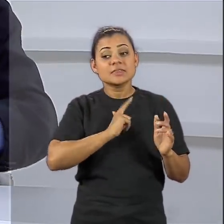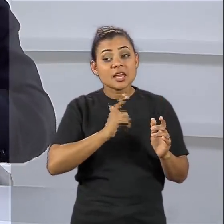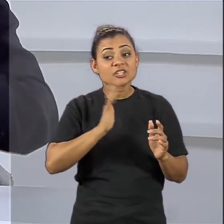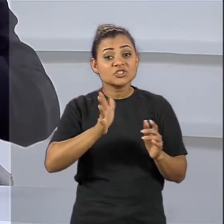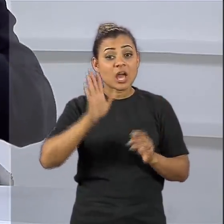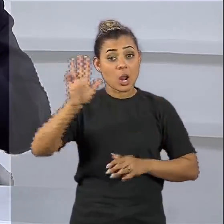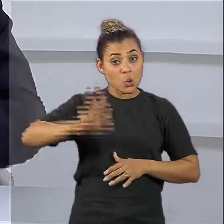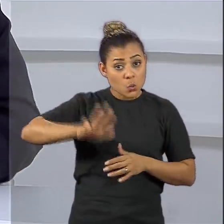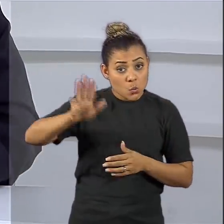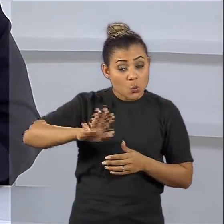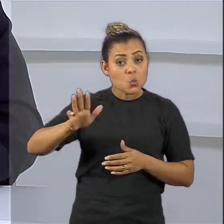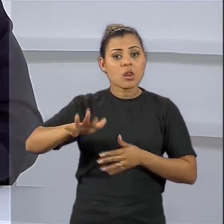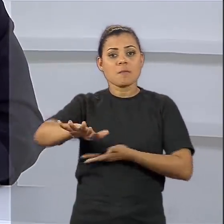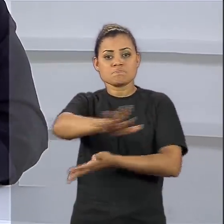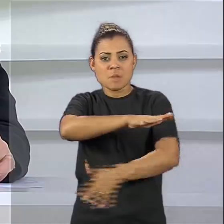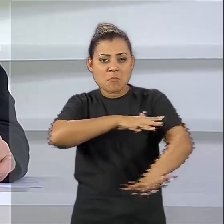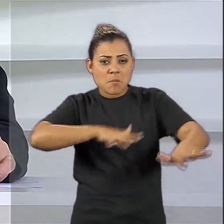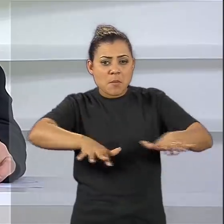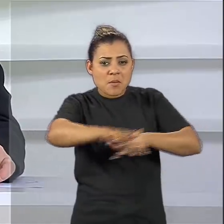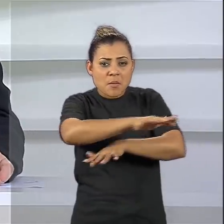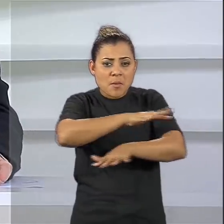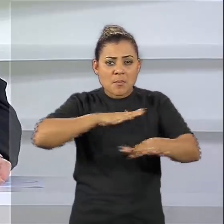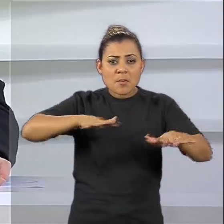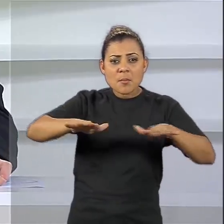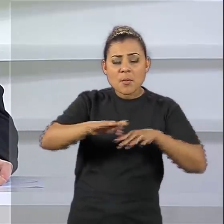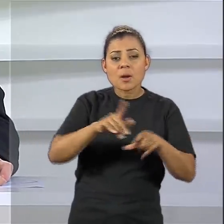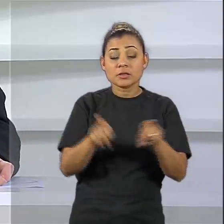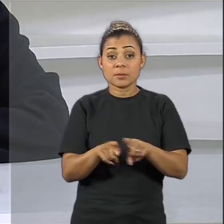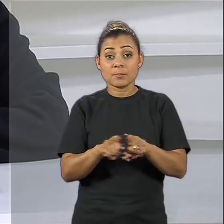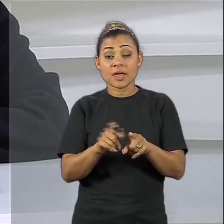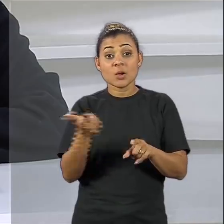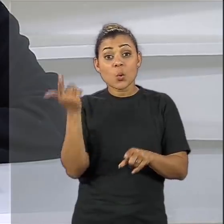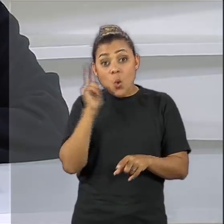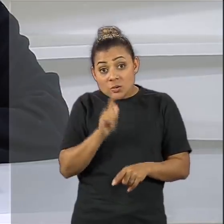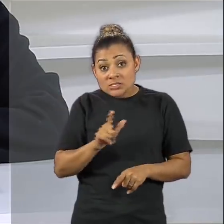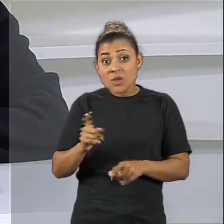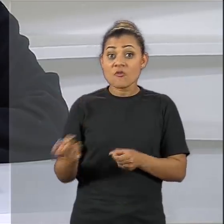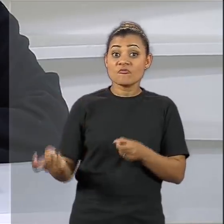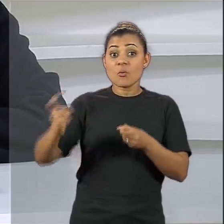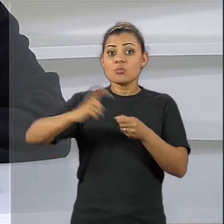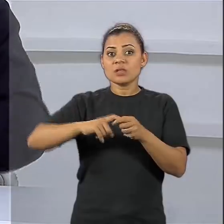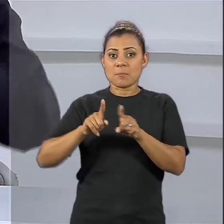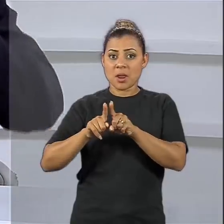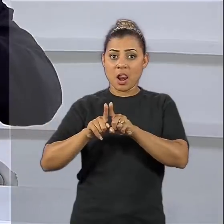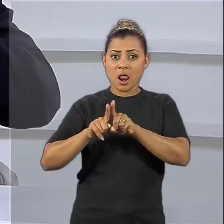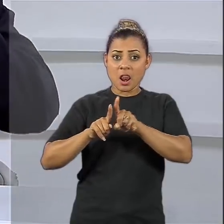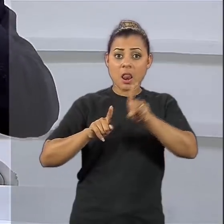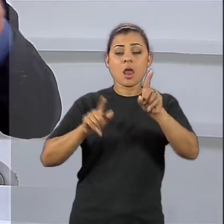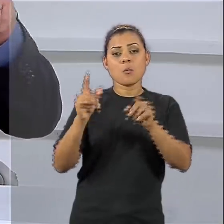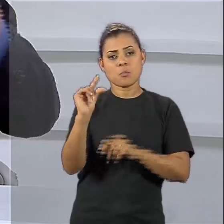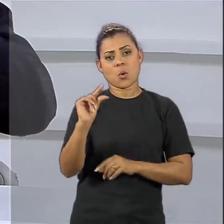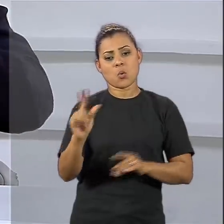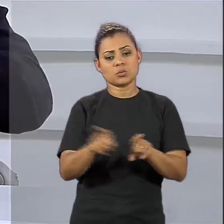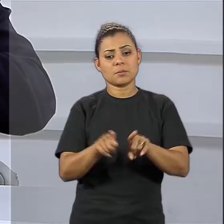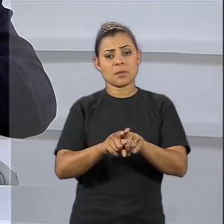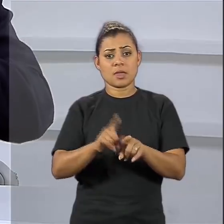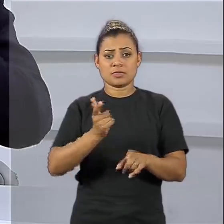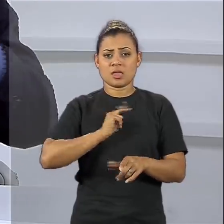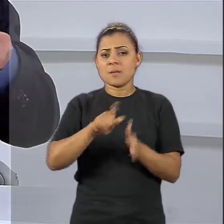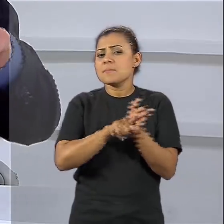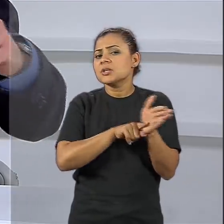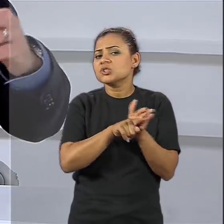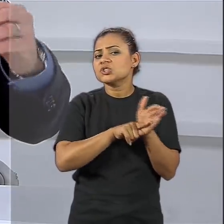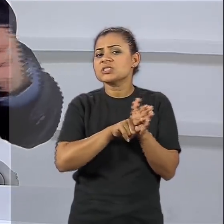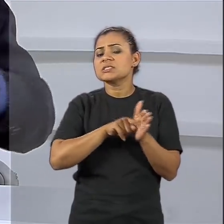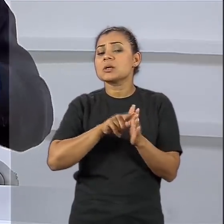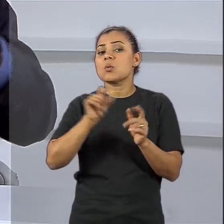o Lula, da mobilização que se produziu em torno disso, ele recuperou um pouco do prestígio que havia perdido, né? Quando a gente pega as pesquisas de